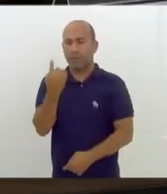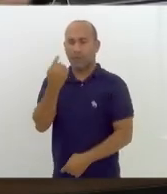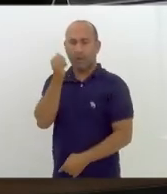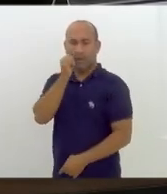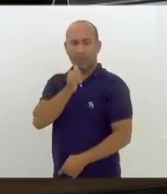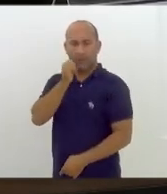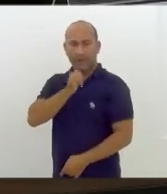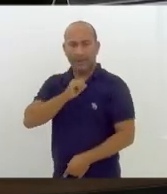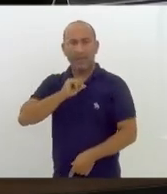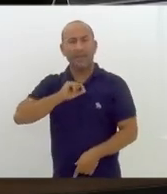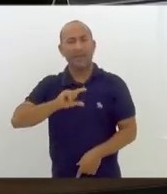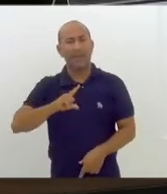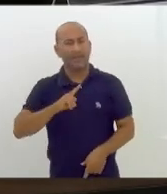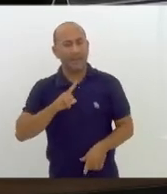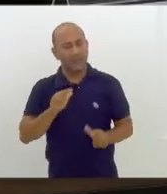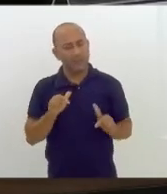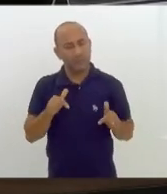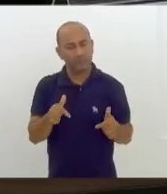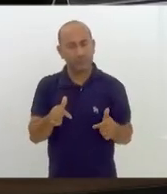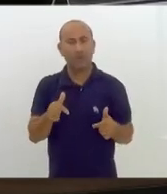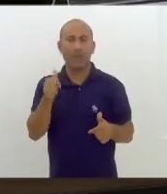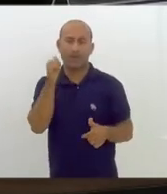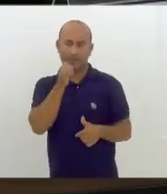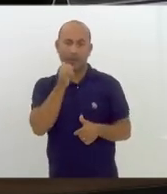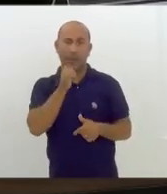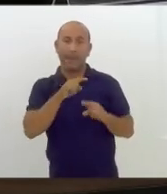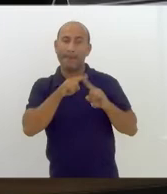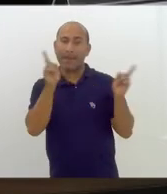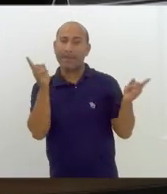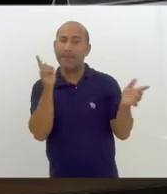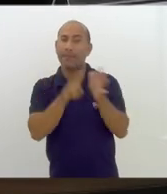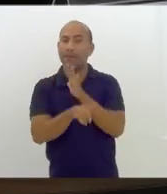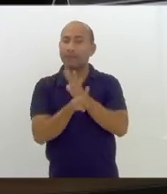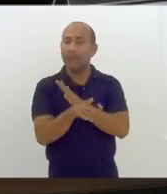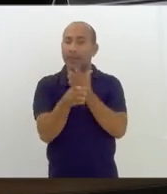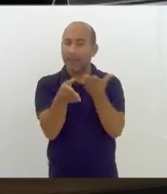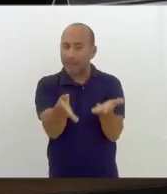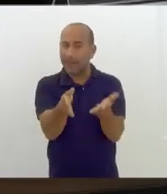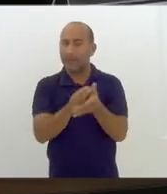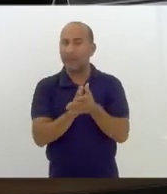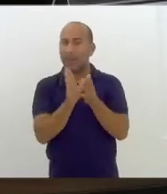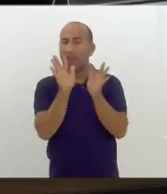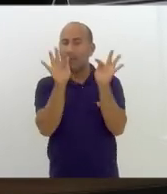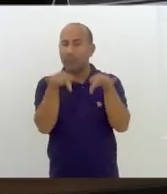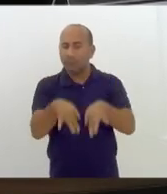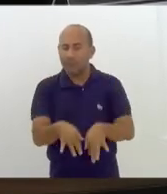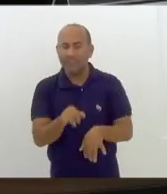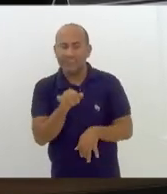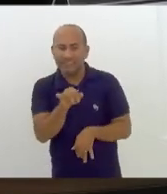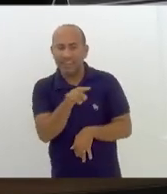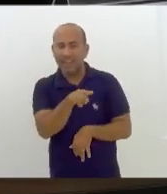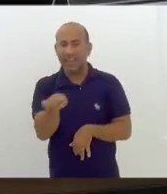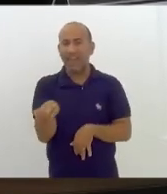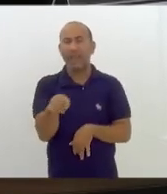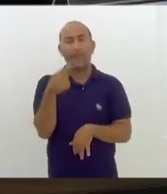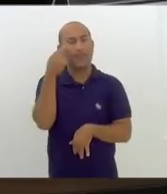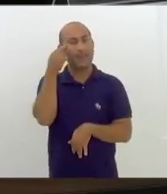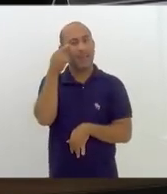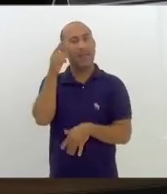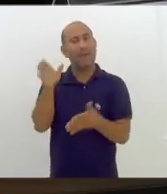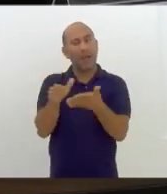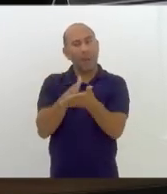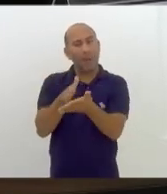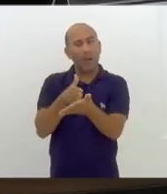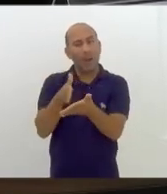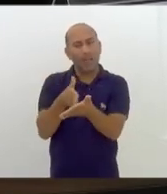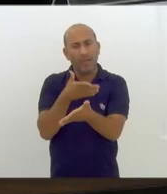traz vozes de mulheres. Mas eu perguntei a ele, no final, né, se ele achava que esse livro